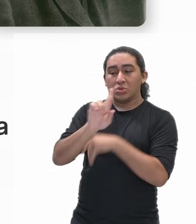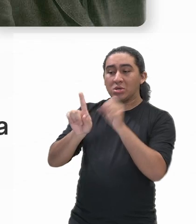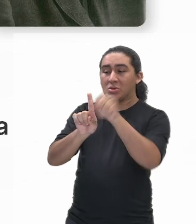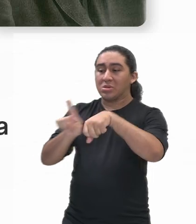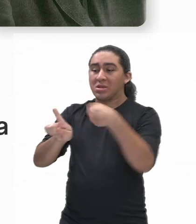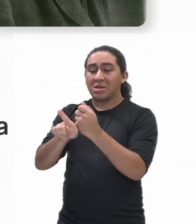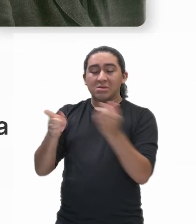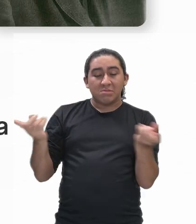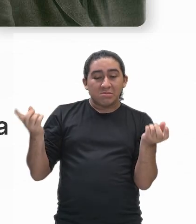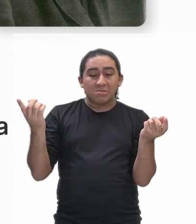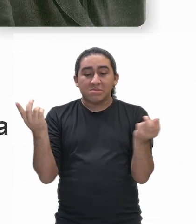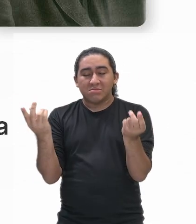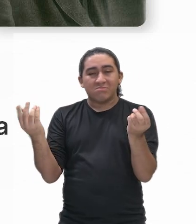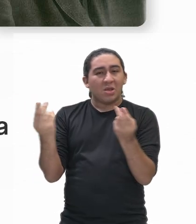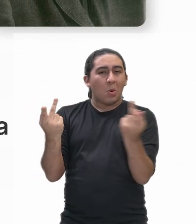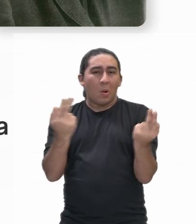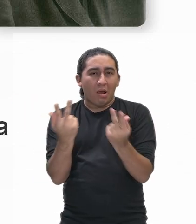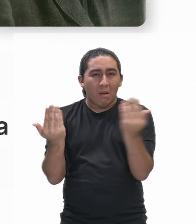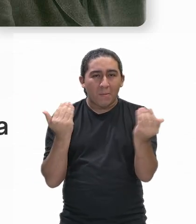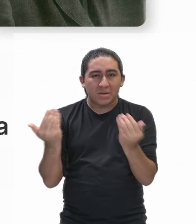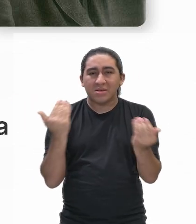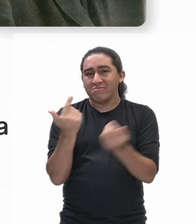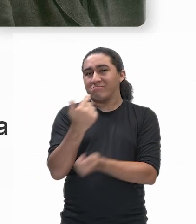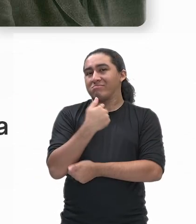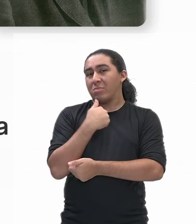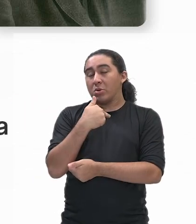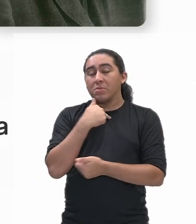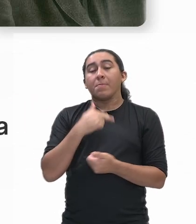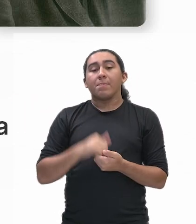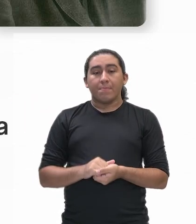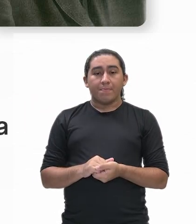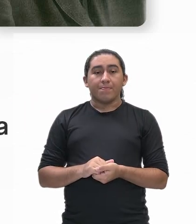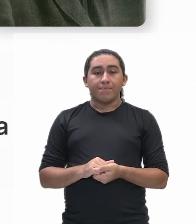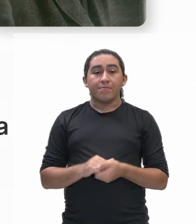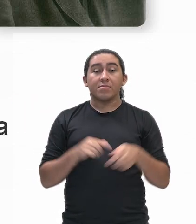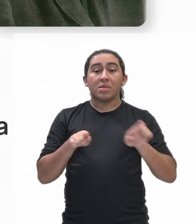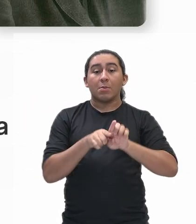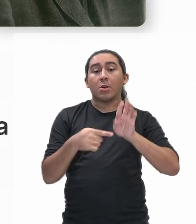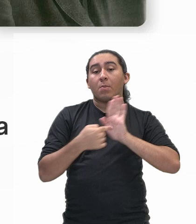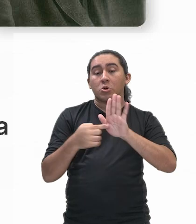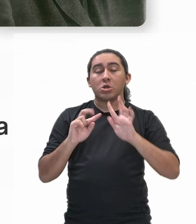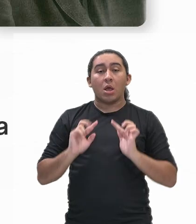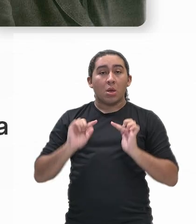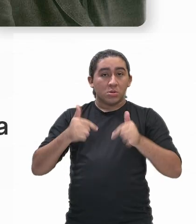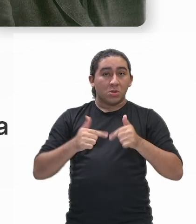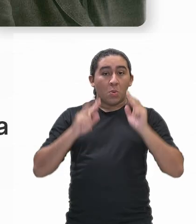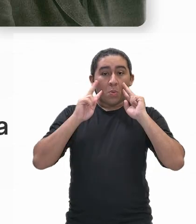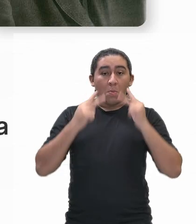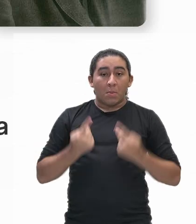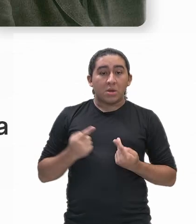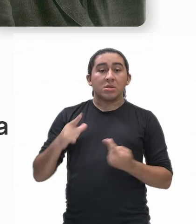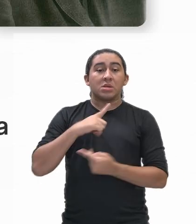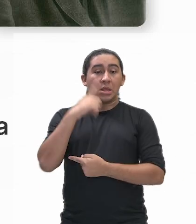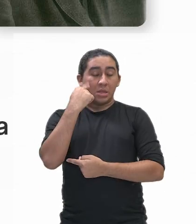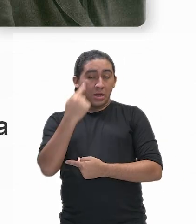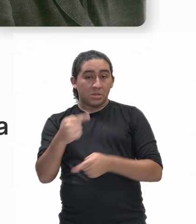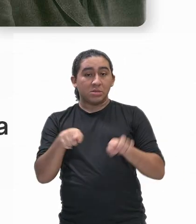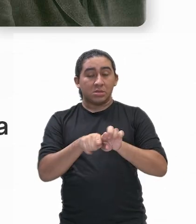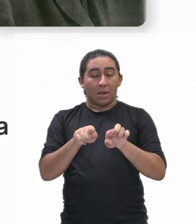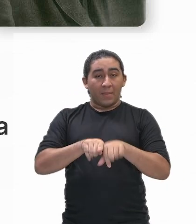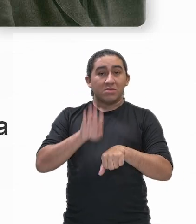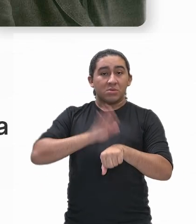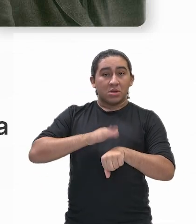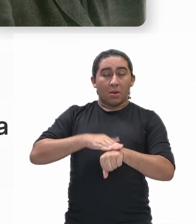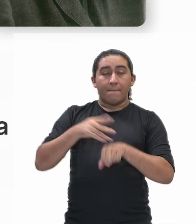mesmos métodos da ciência da natureza. Defende que a ação humana tem intenção e sentido próprio